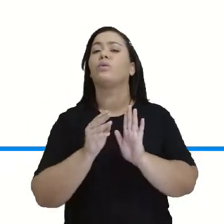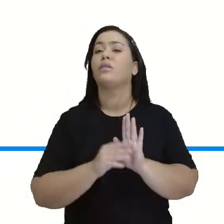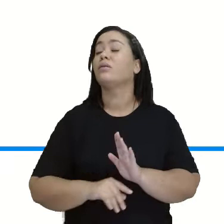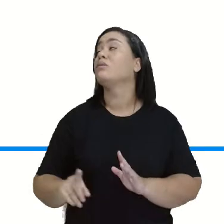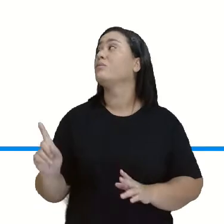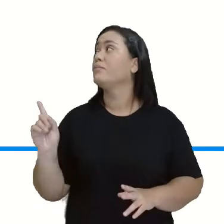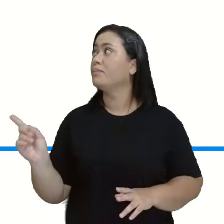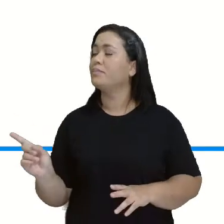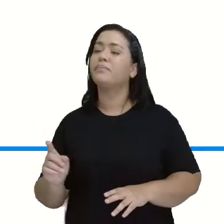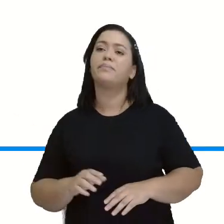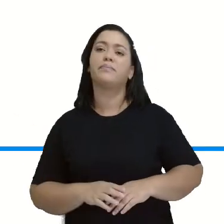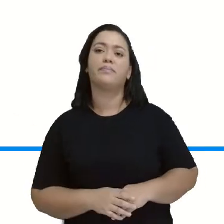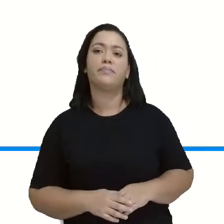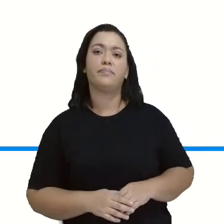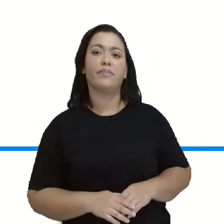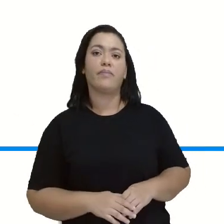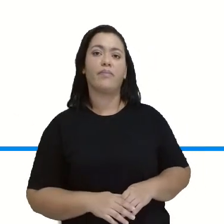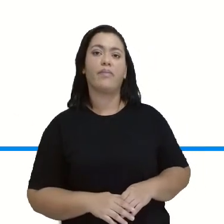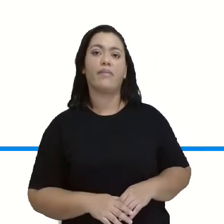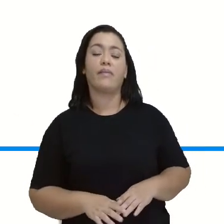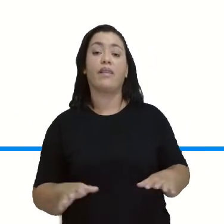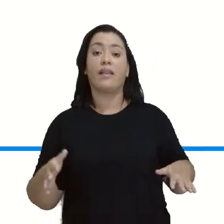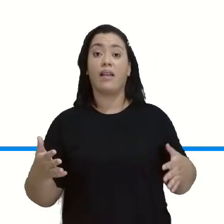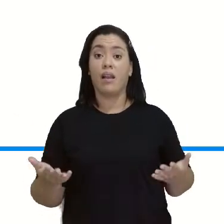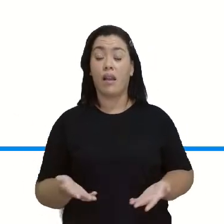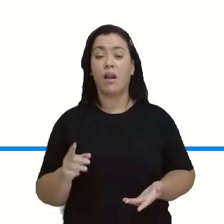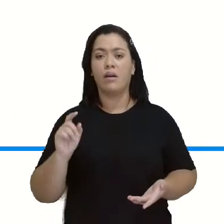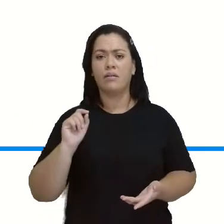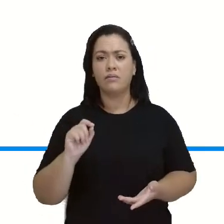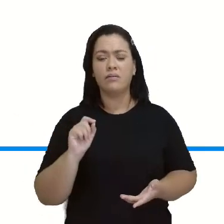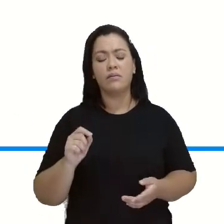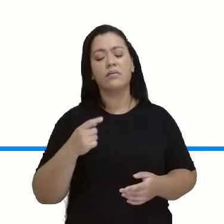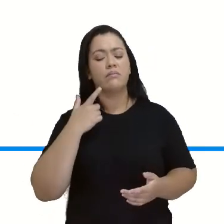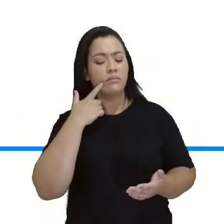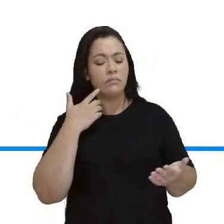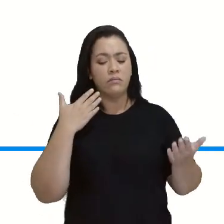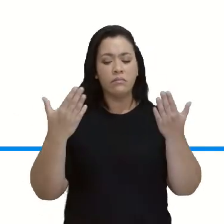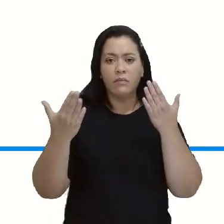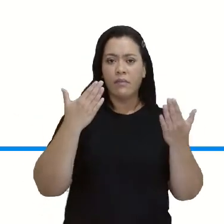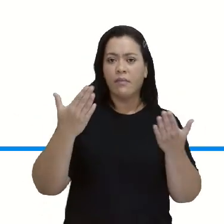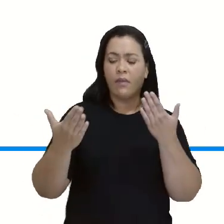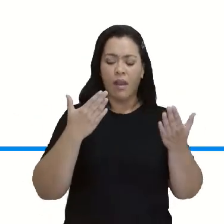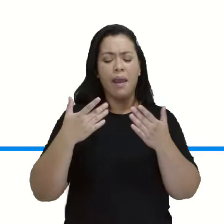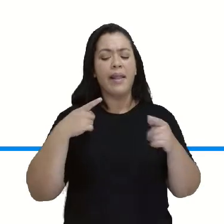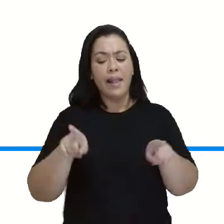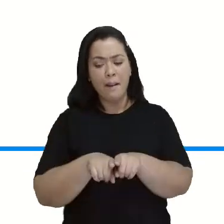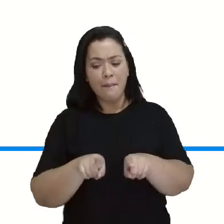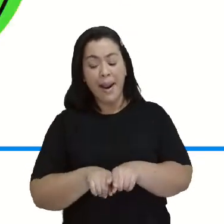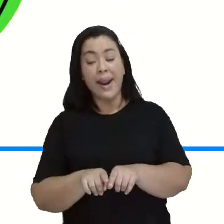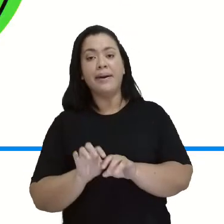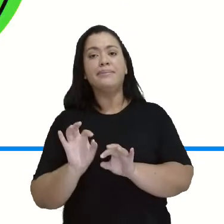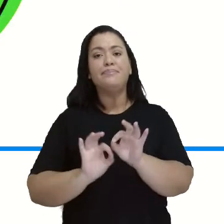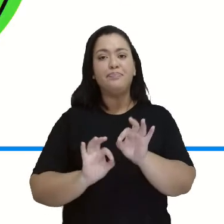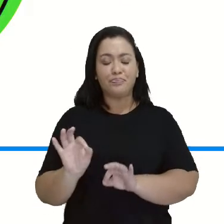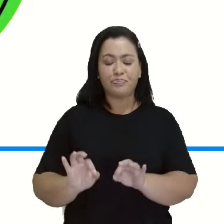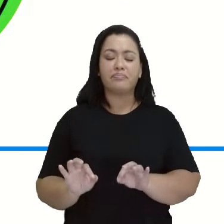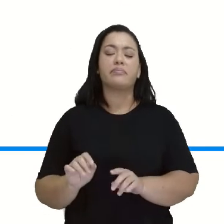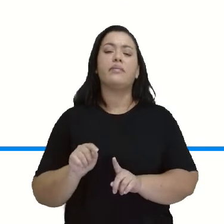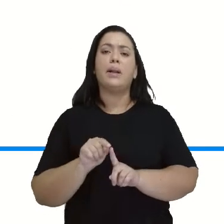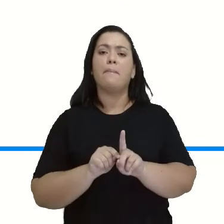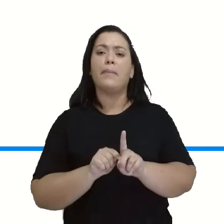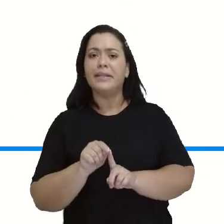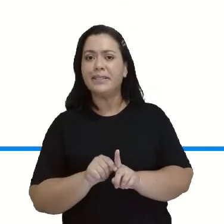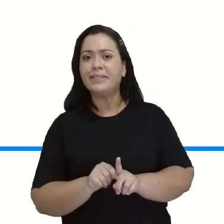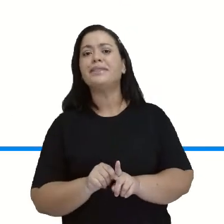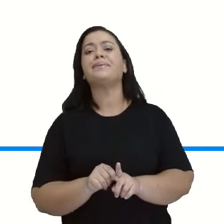tá? Então, a gente vai estar aqui trabalhando justamente comparação, medida e unidade de medida. Então, o que